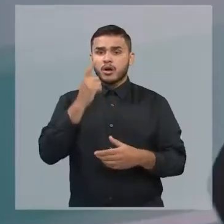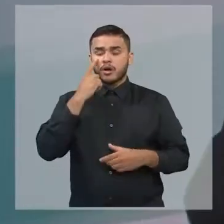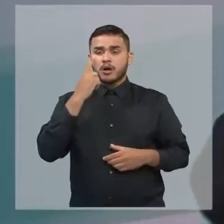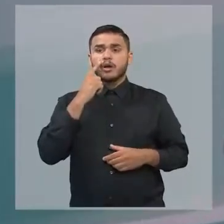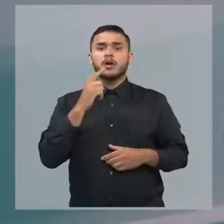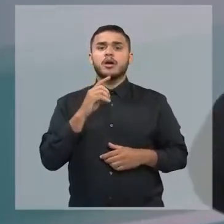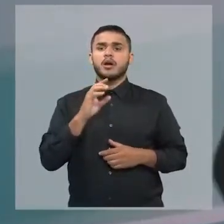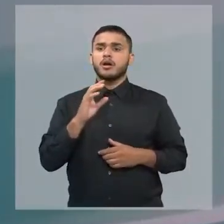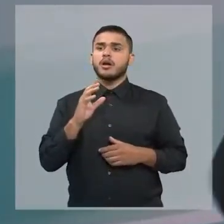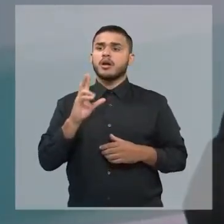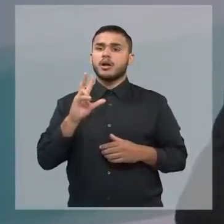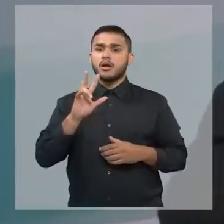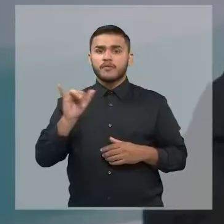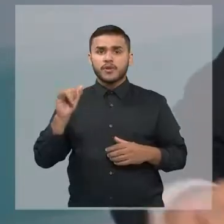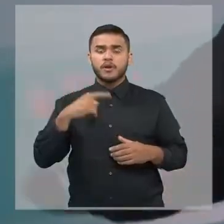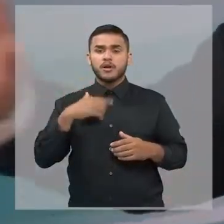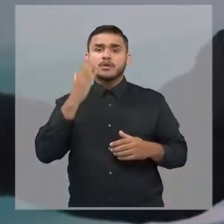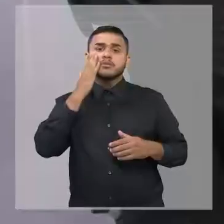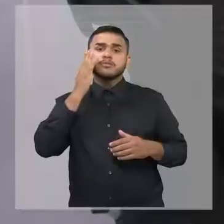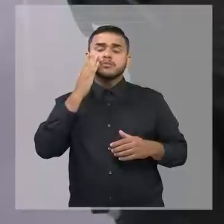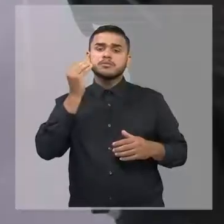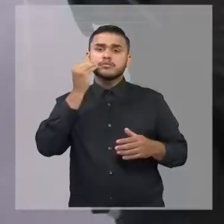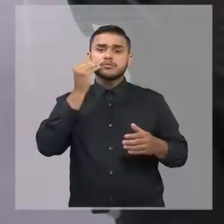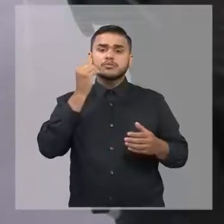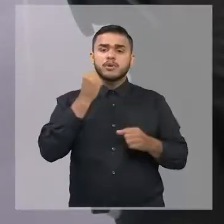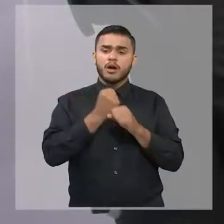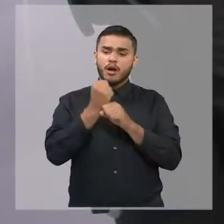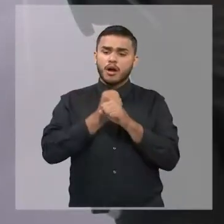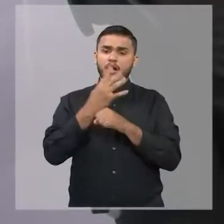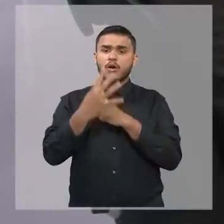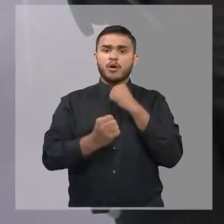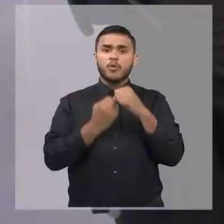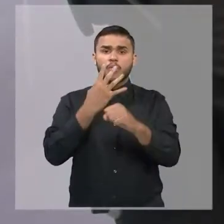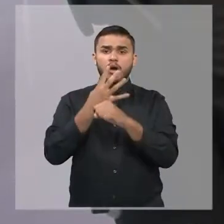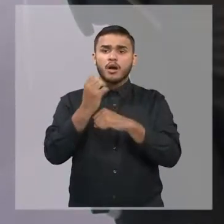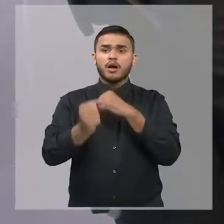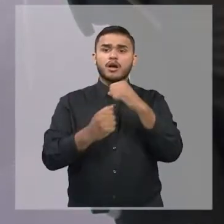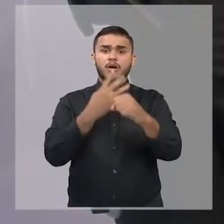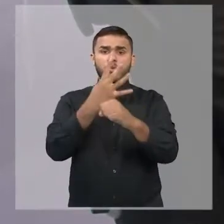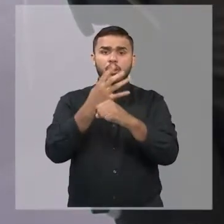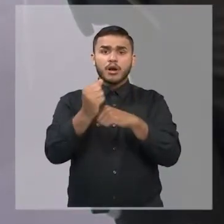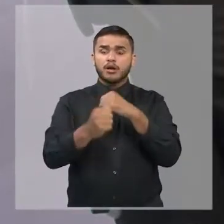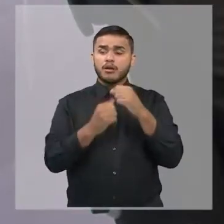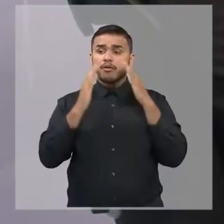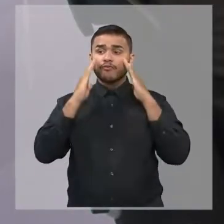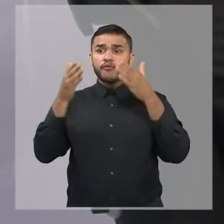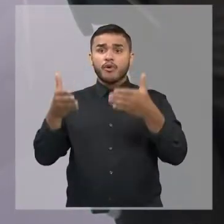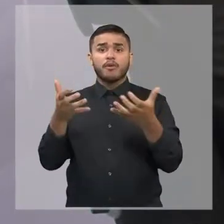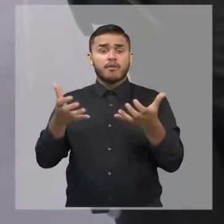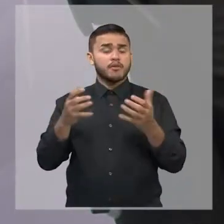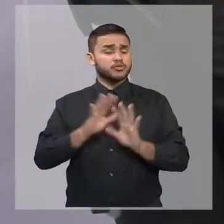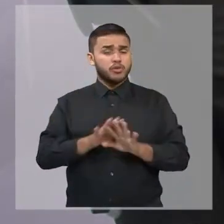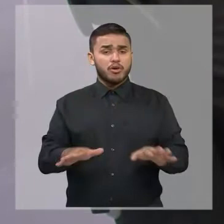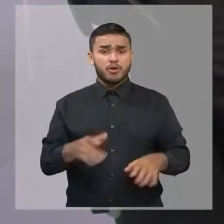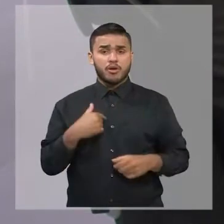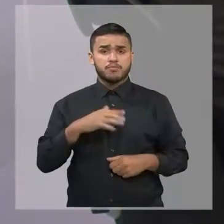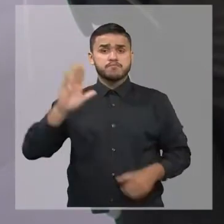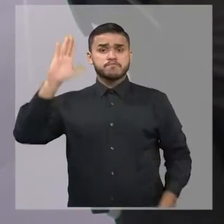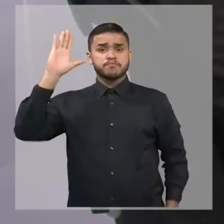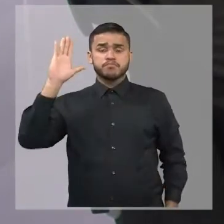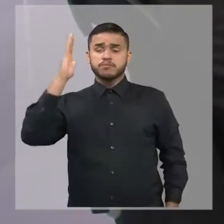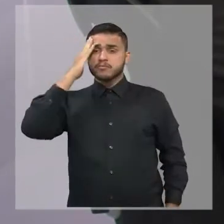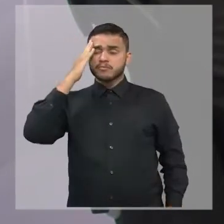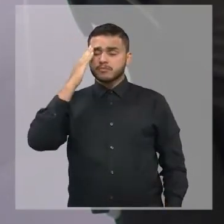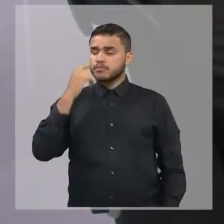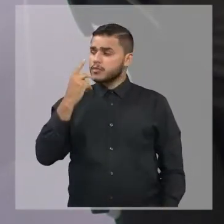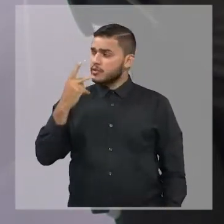de eleição, ou seja, eles procuraram o Estado também. Então, essa questão que está posta, que